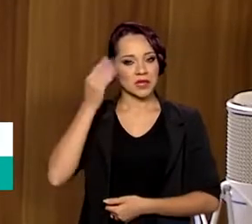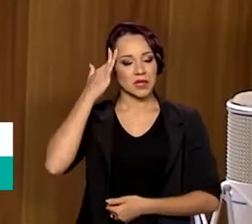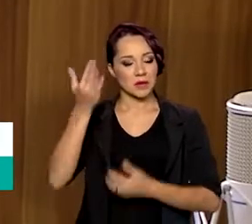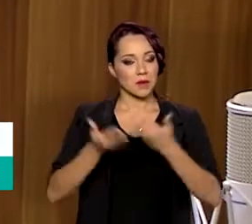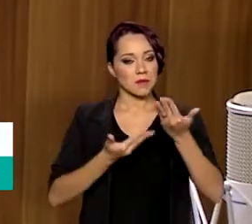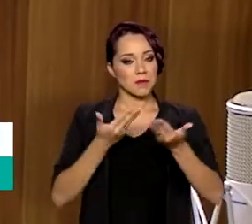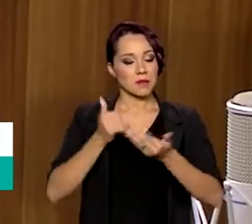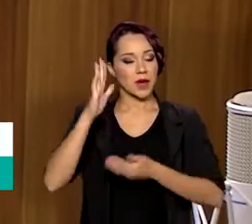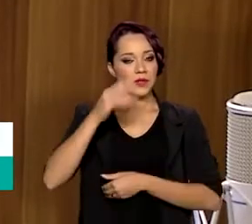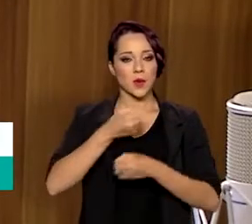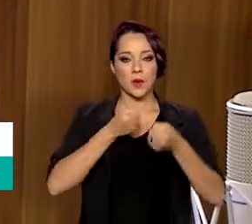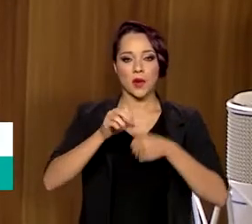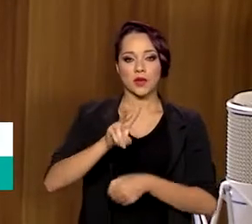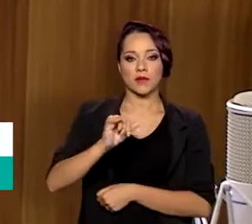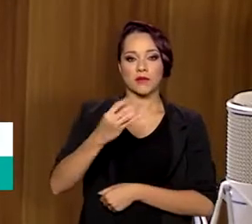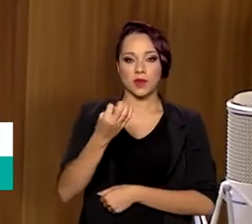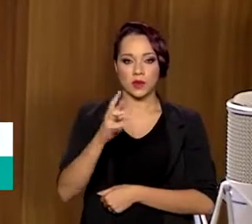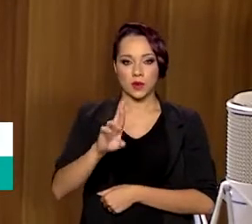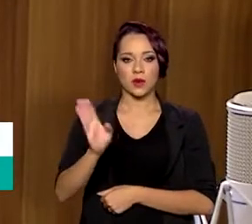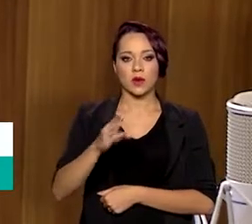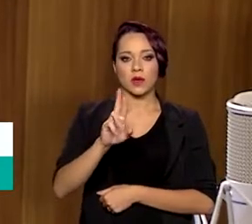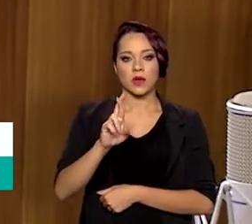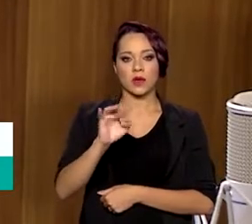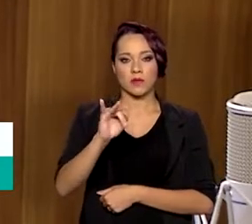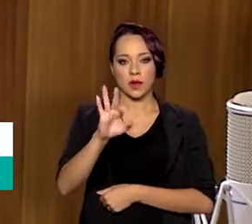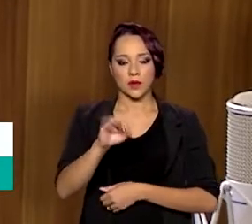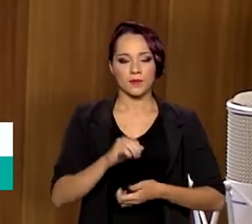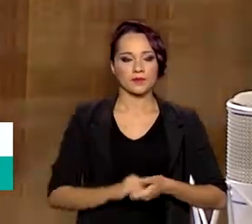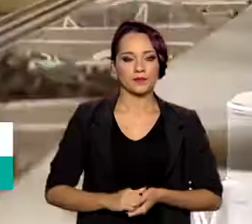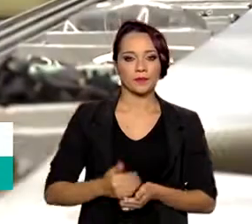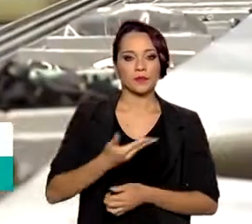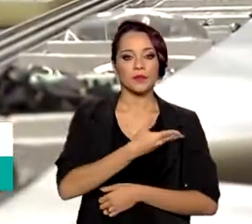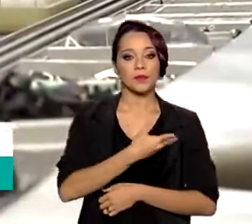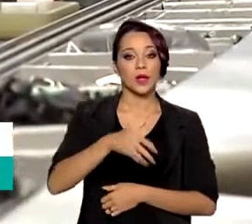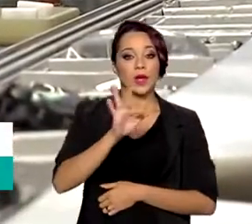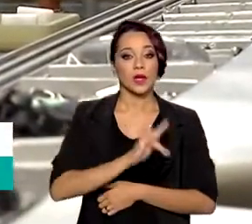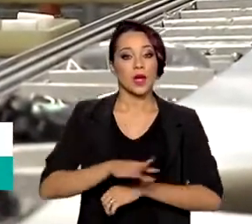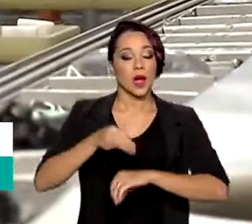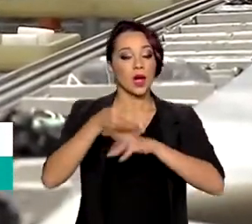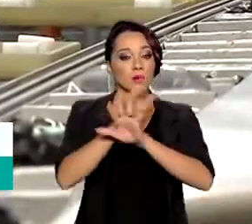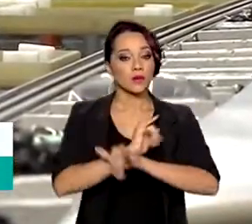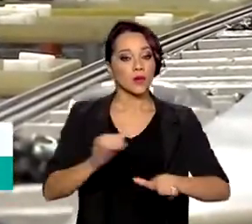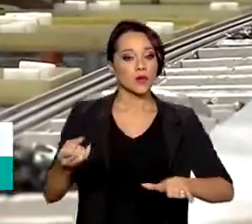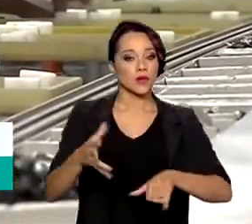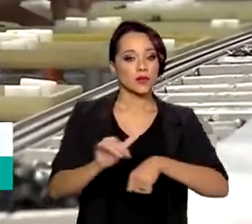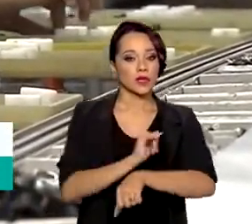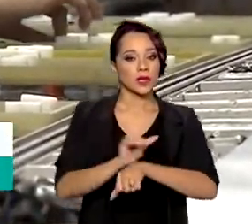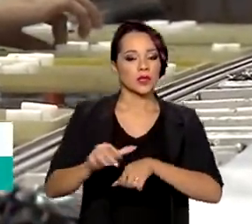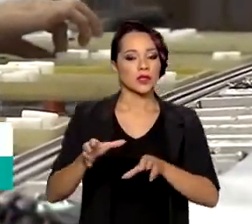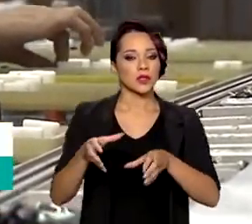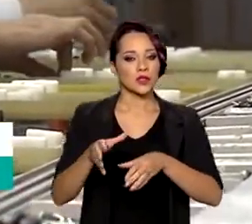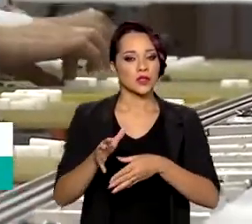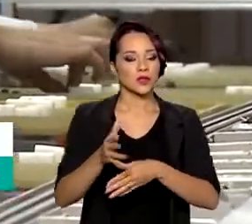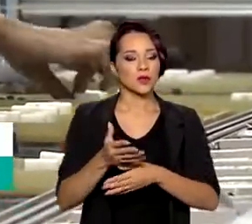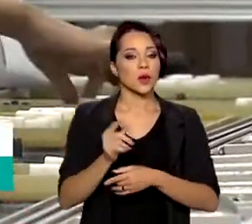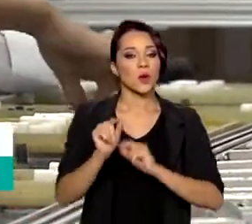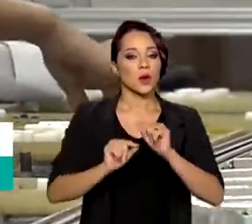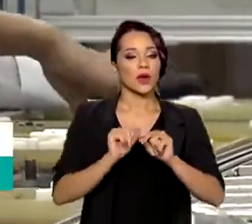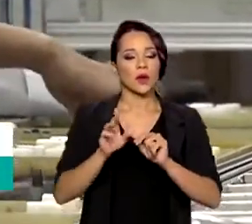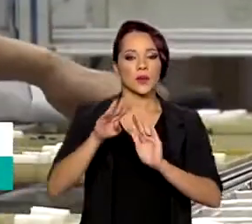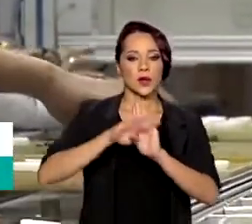Vitor Ribeiro. O governo federal anunciou nesta quarta-feira um novo pacote de medidas. É o programa Renda